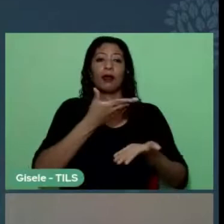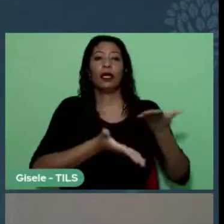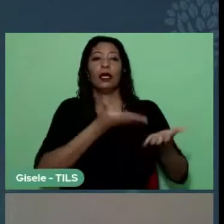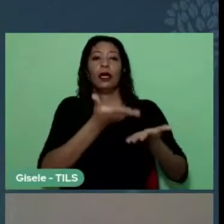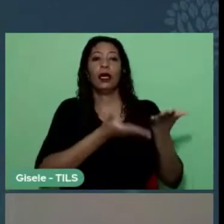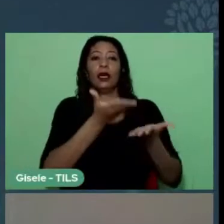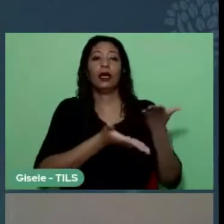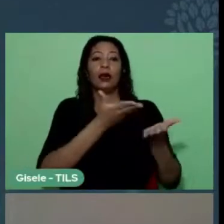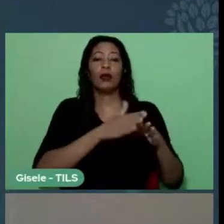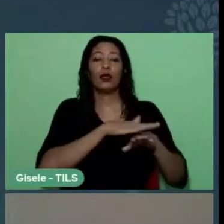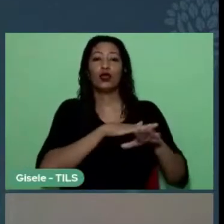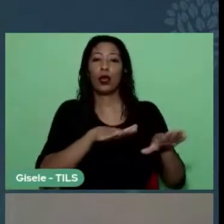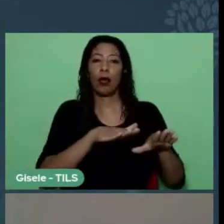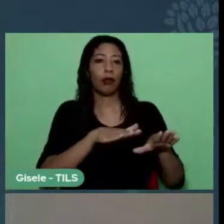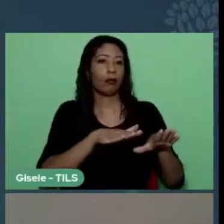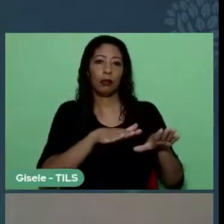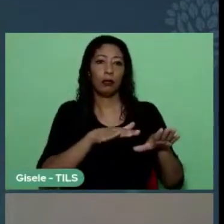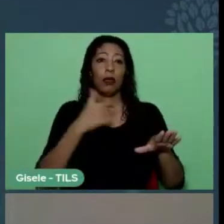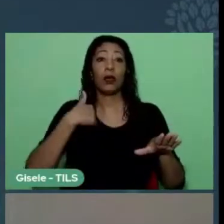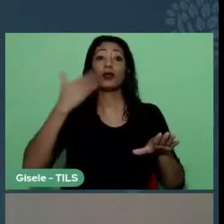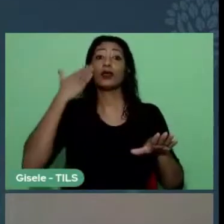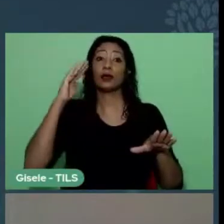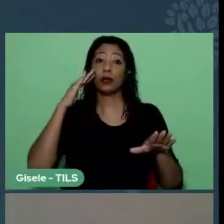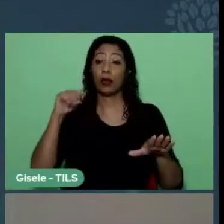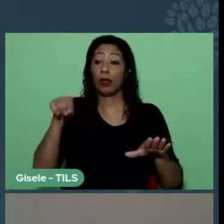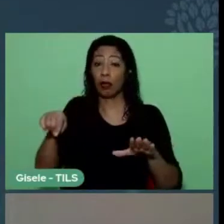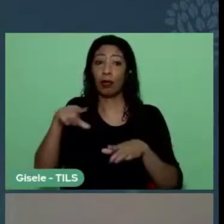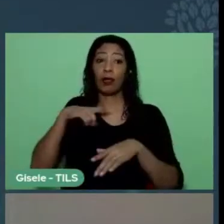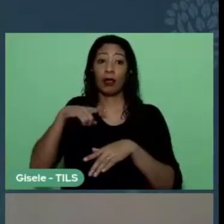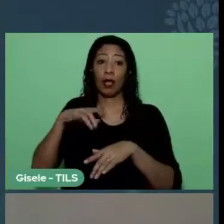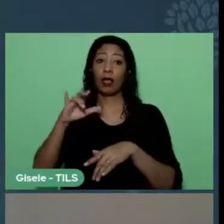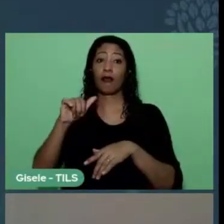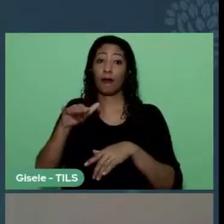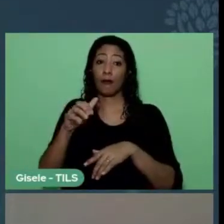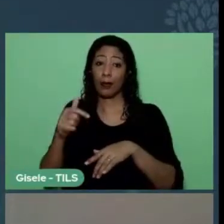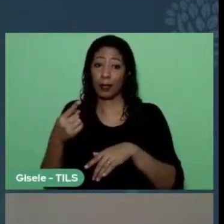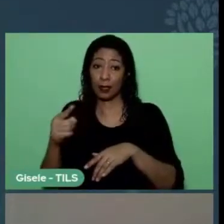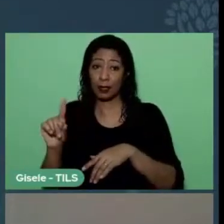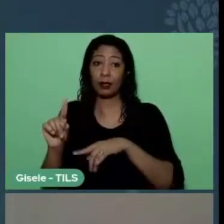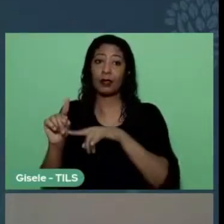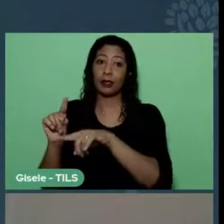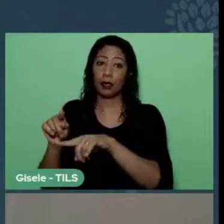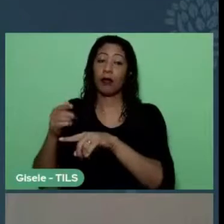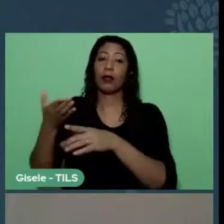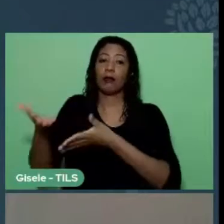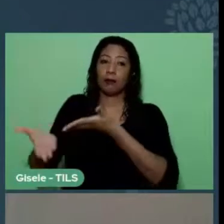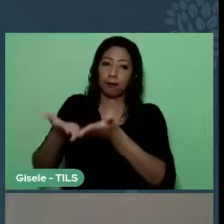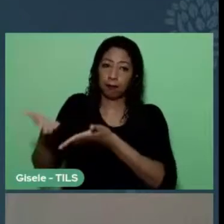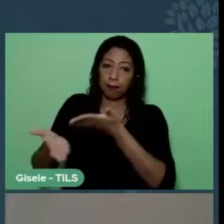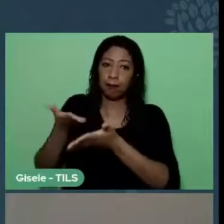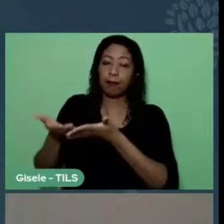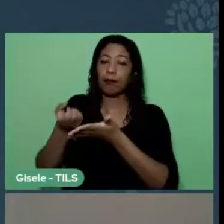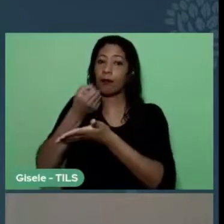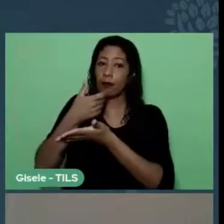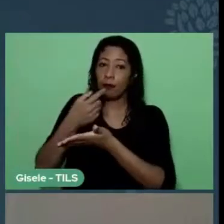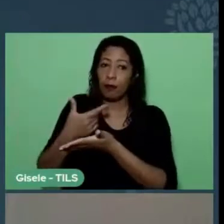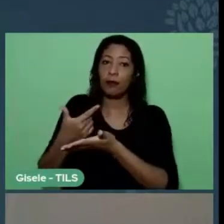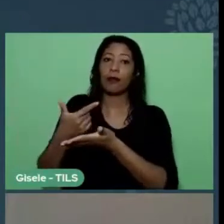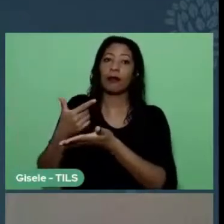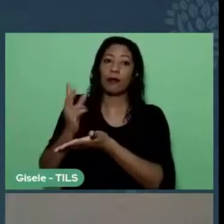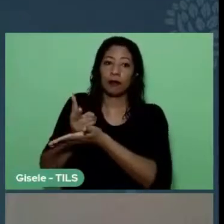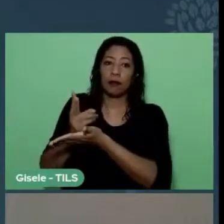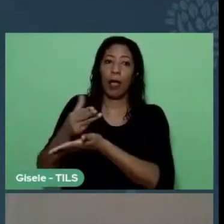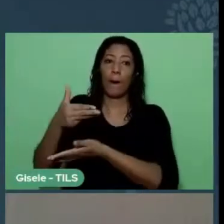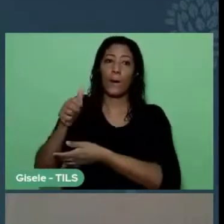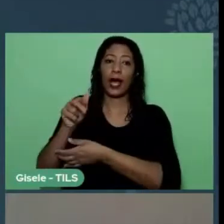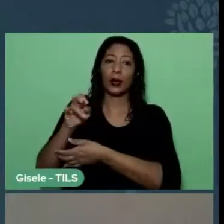para isso. Eu preciso entender que existe um processo inflamatório por trás e tratar fazer aquele tratamento de manutenção que a gente